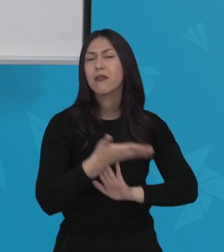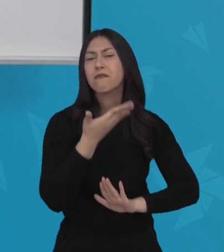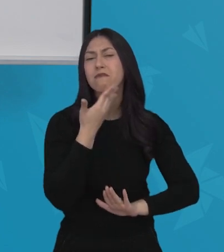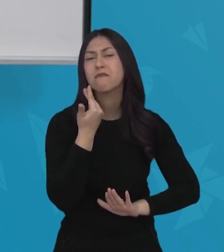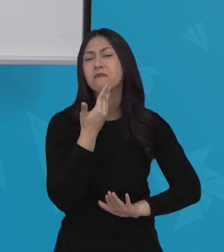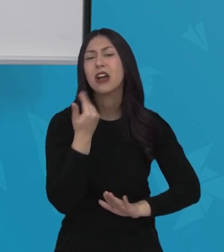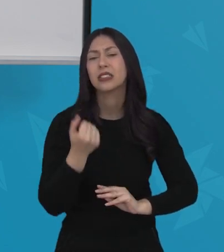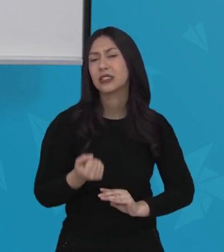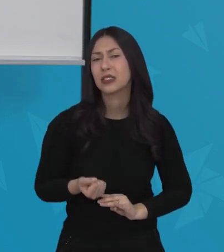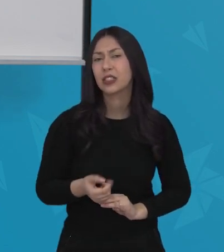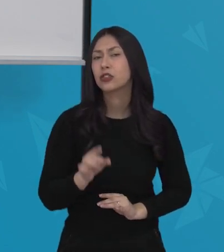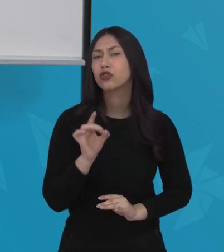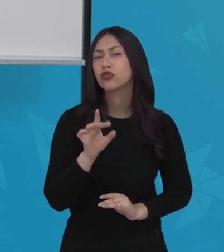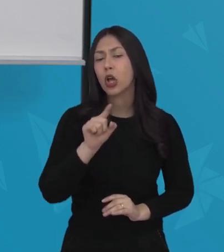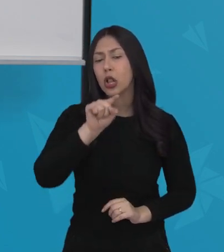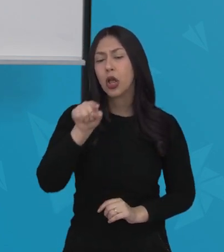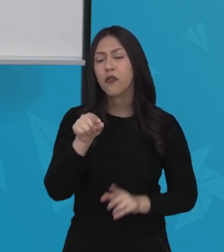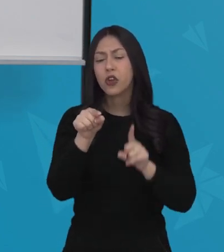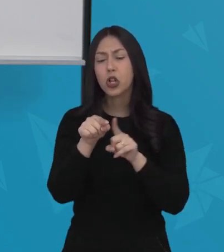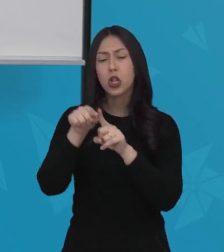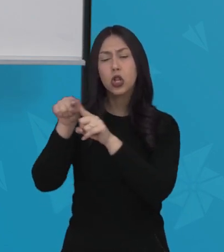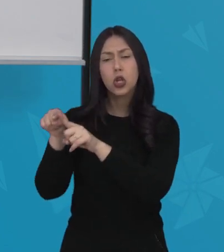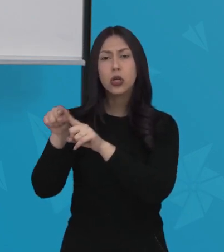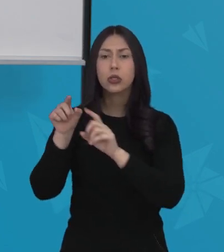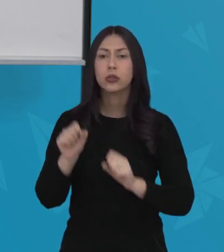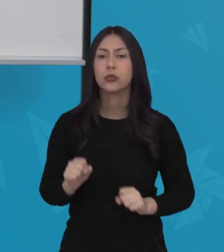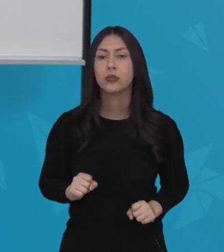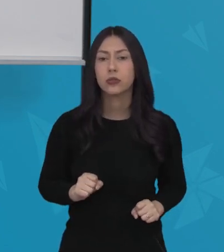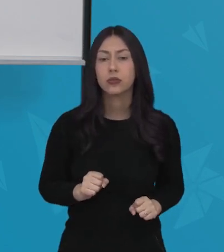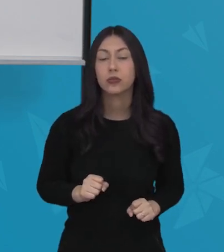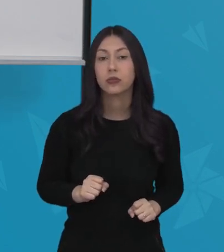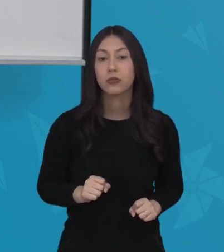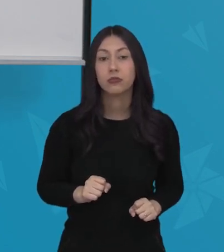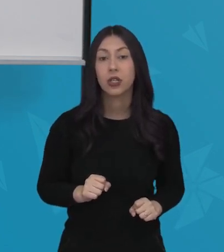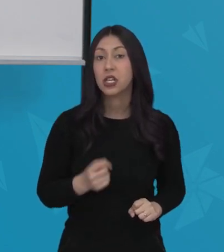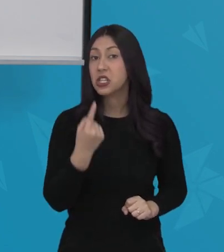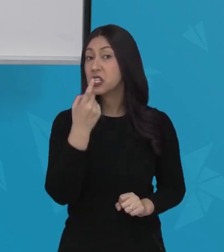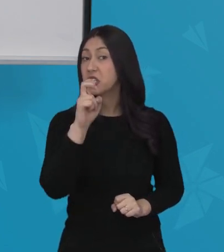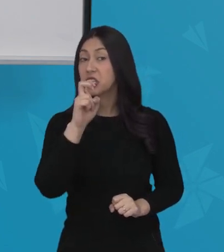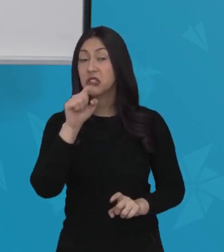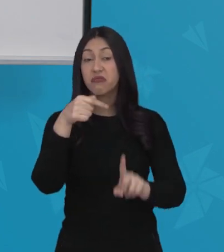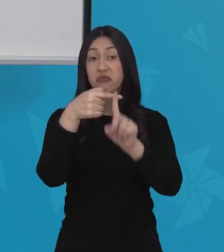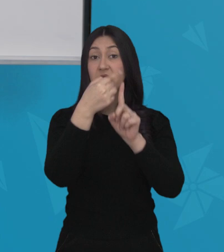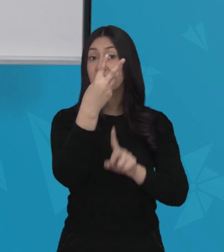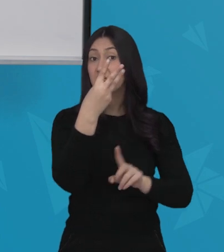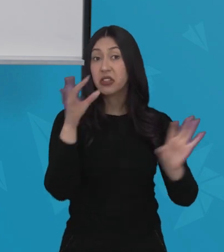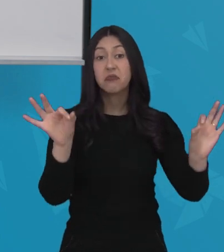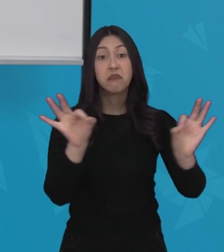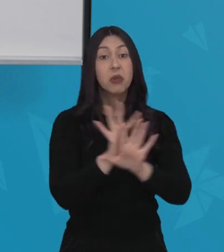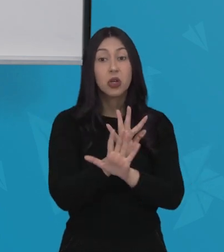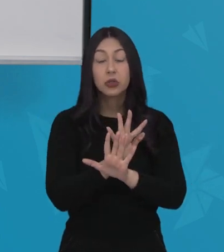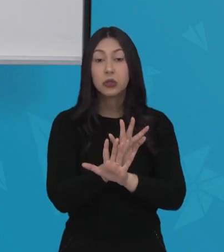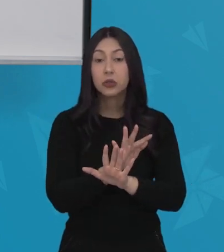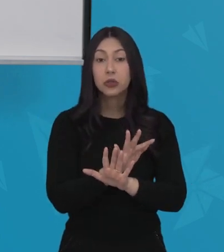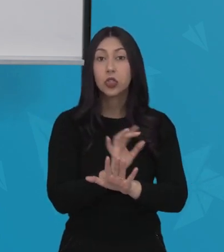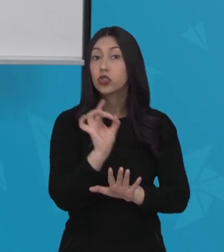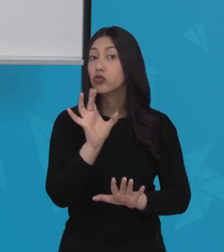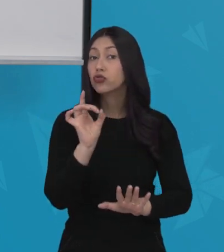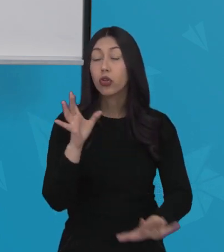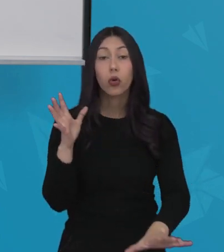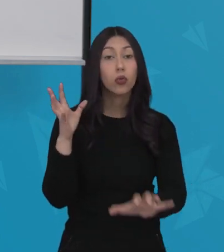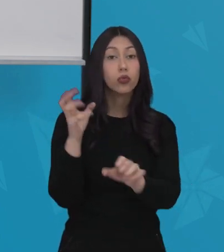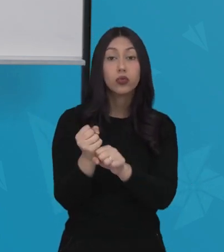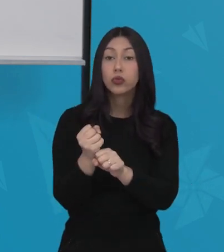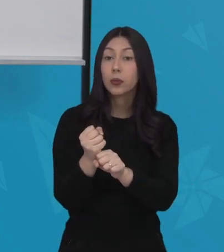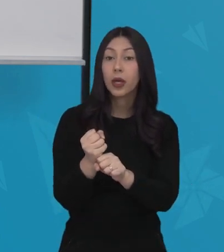tranquilo. Peguei, tirei essa vírgula aqui desse expoente, 15 mais 3, acabou, resolver a questão. Você já vai ter que pegar e somar o